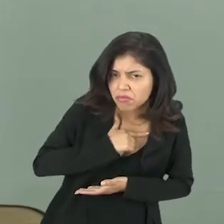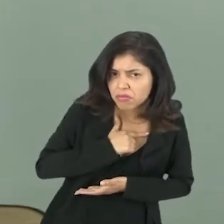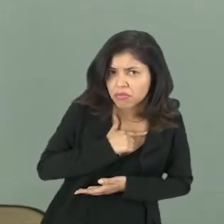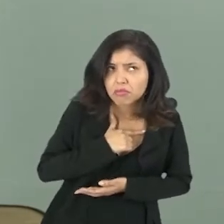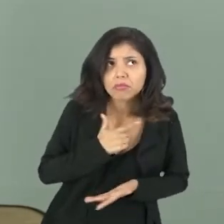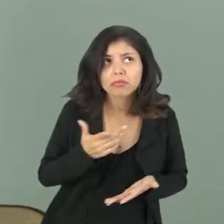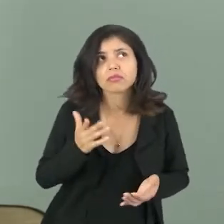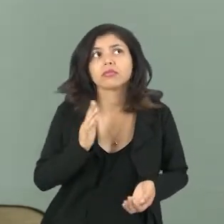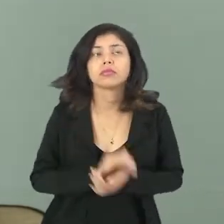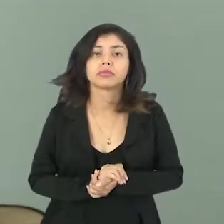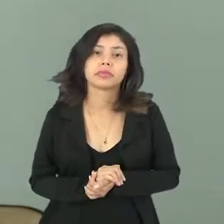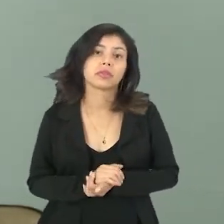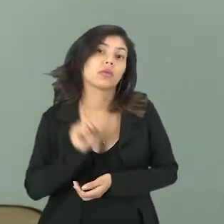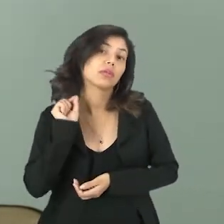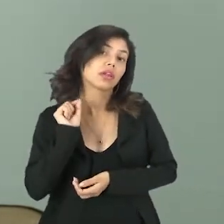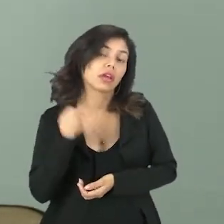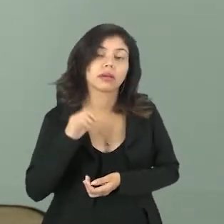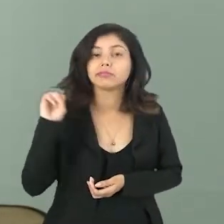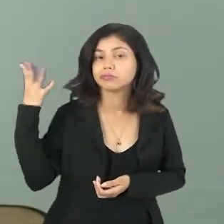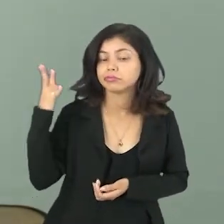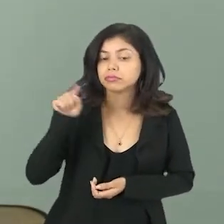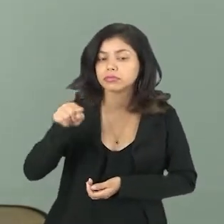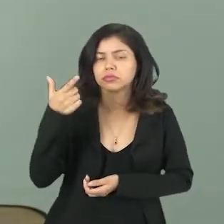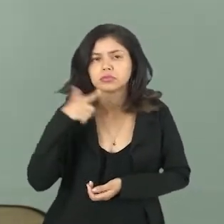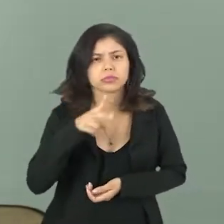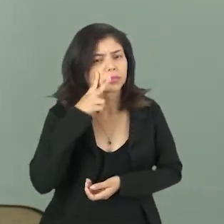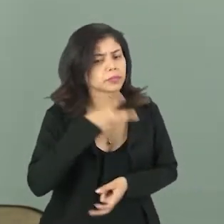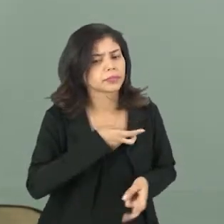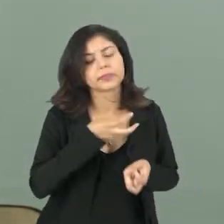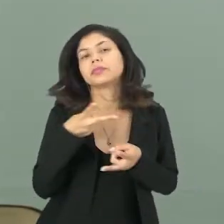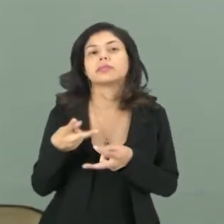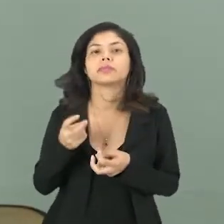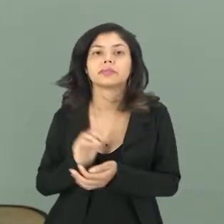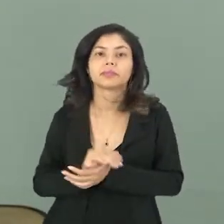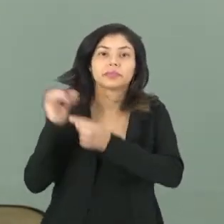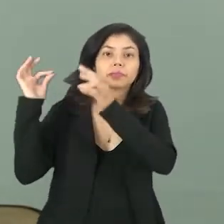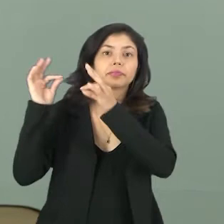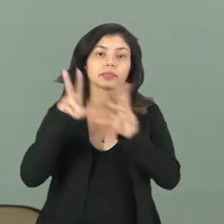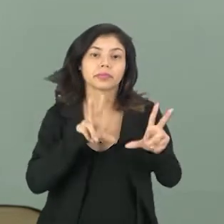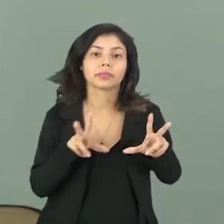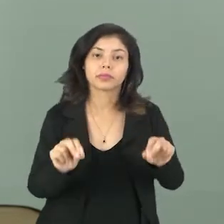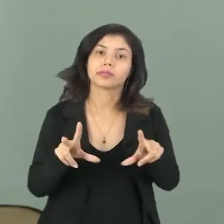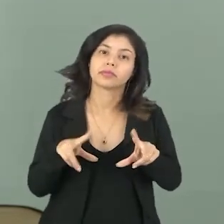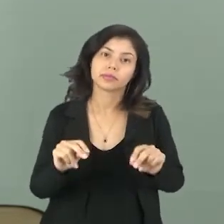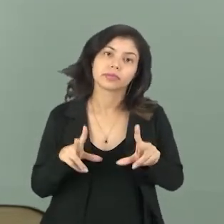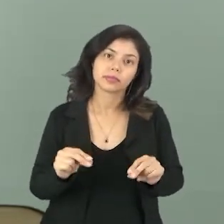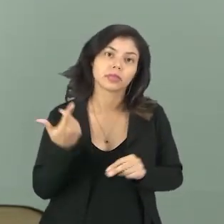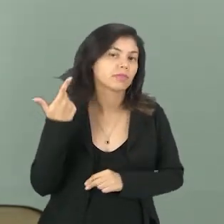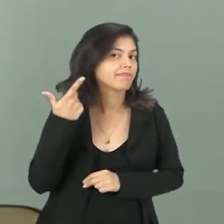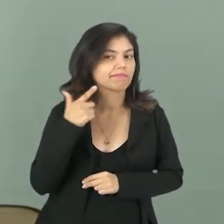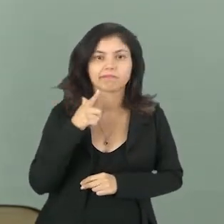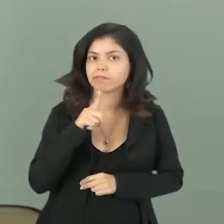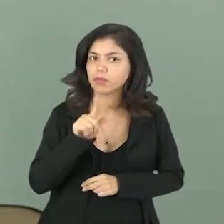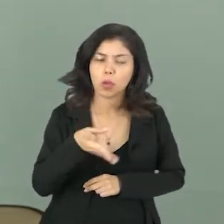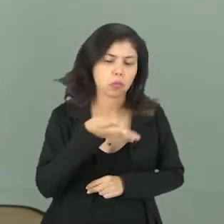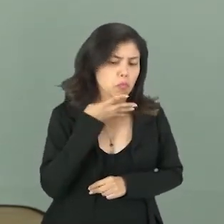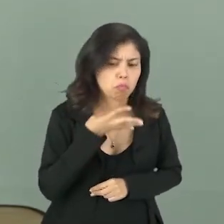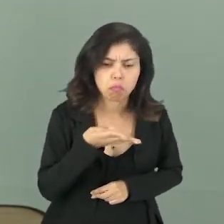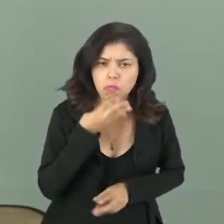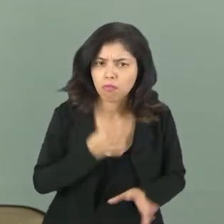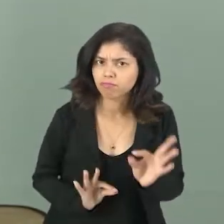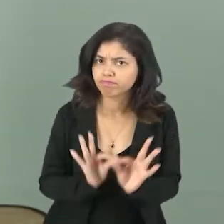isso então o que que aconteceu aqui você consegue identificar a águia não conseguiu